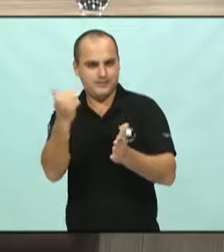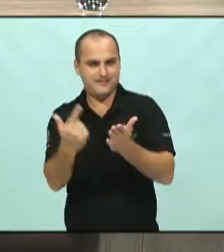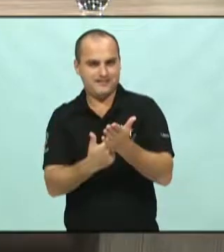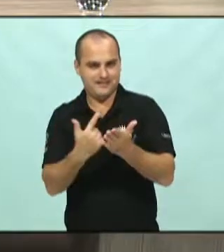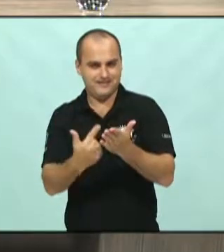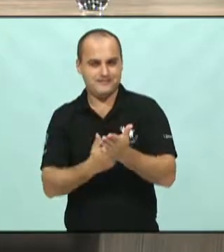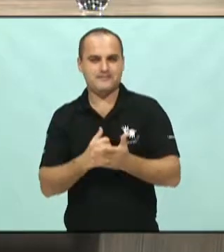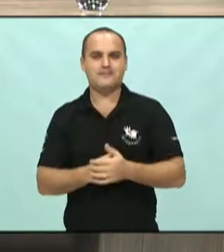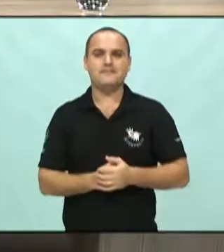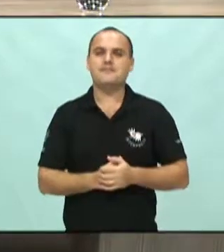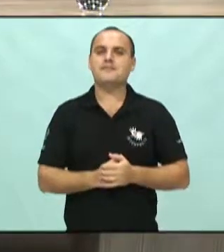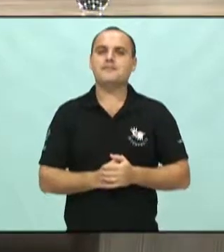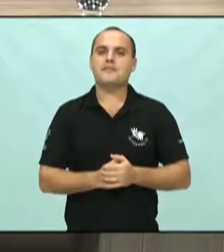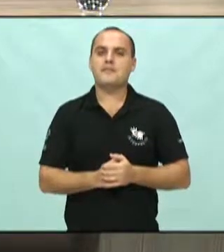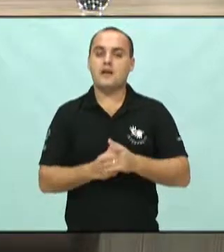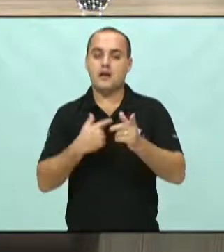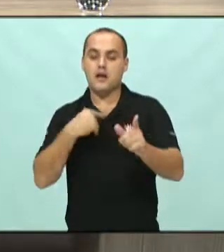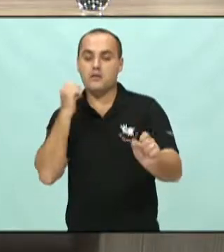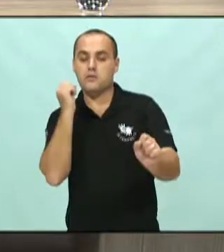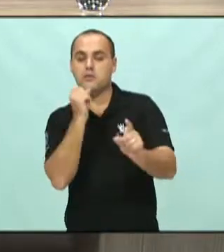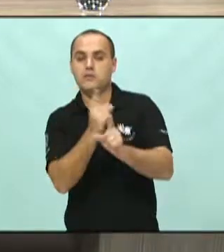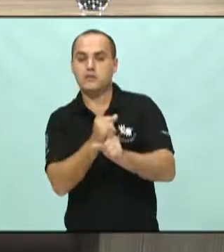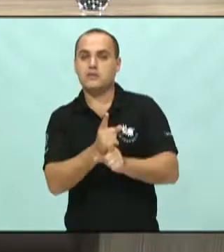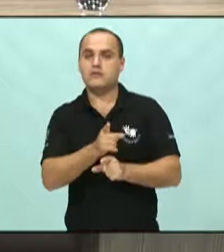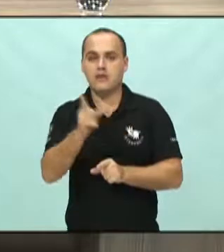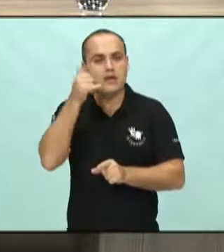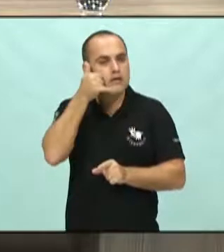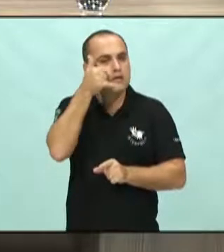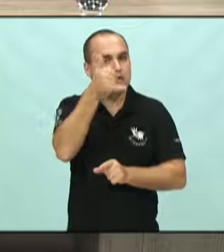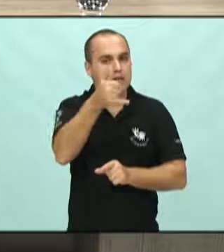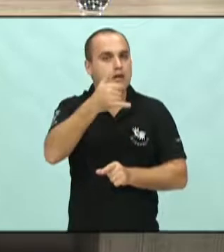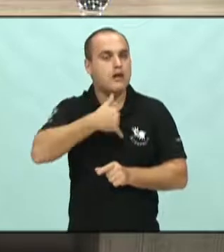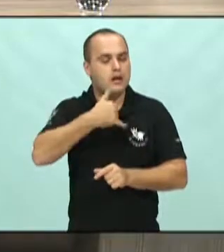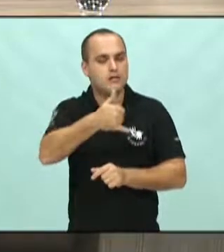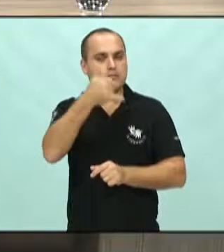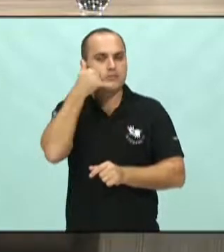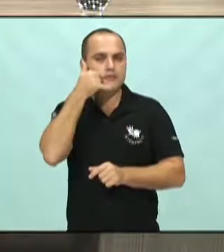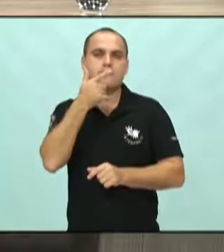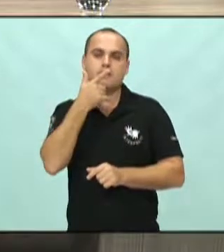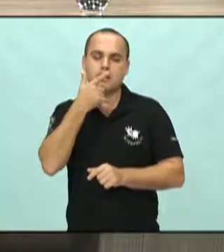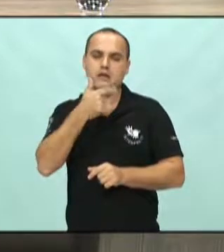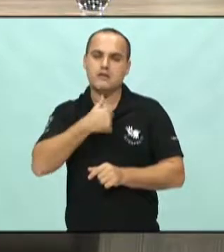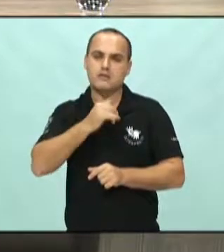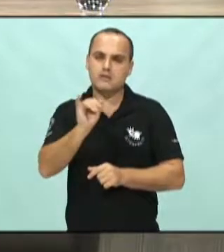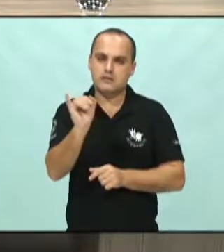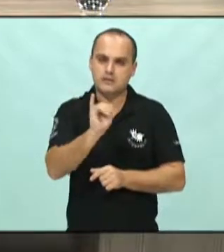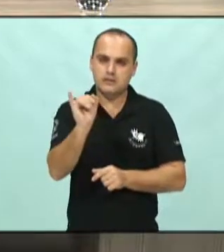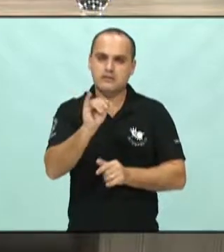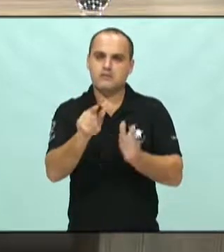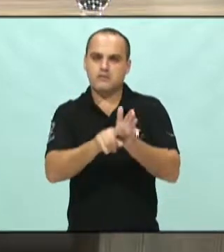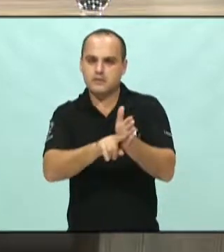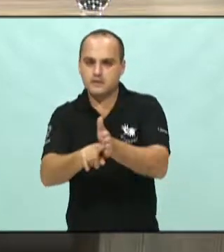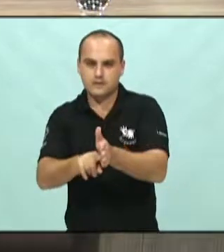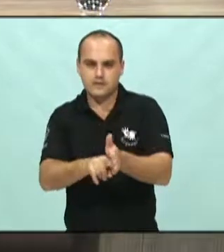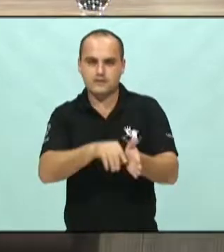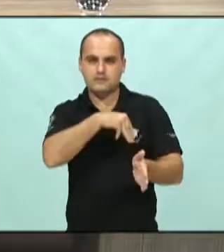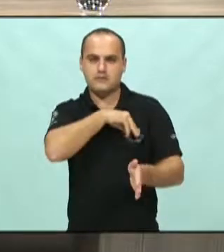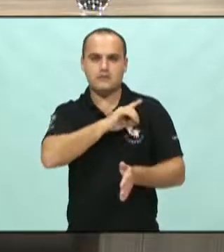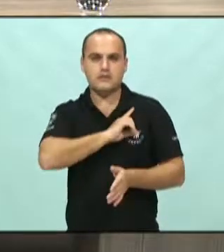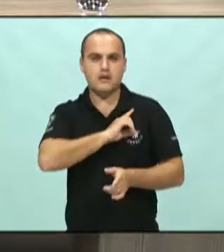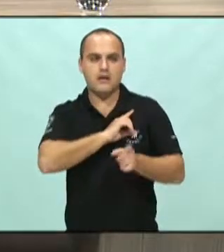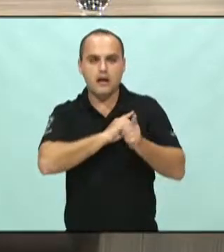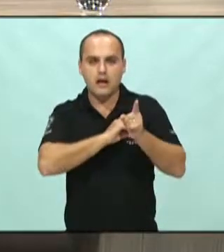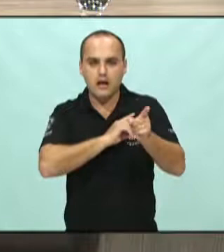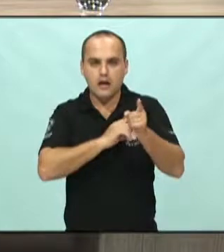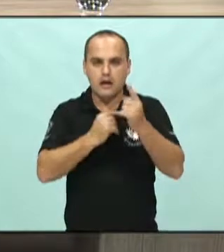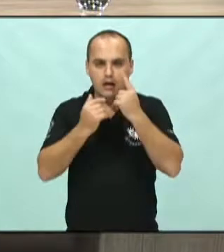segundo, e quando eu encontrei com ele, liguei para ele, ele atendeu, falei que era de Itajaí, que eu estava pesquisando sobre o Marcílio, e ele chorou ali,